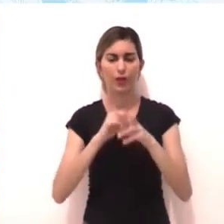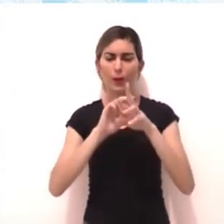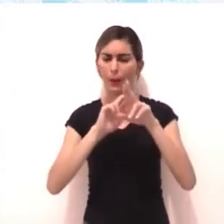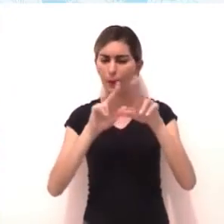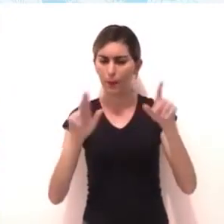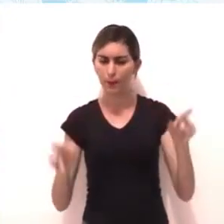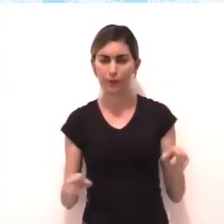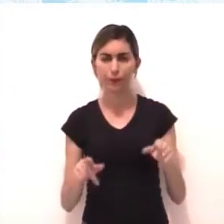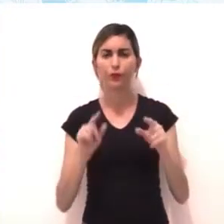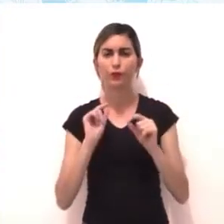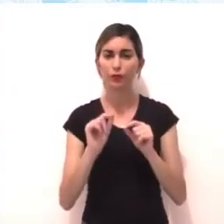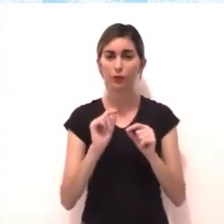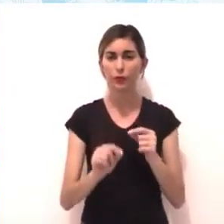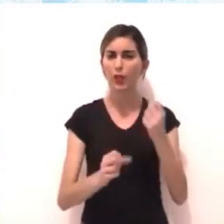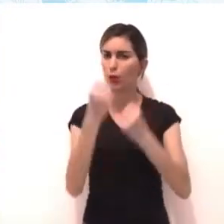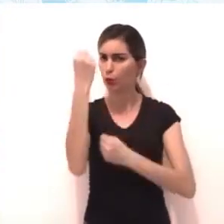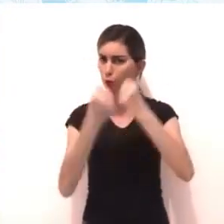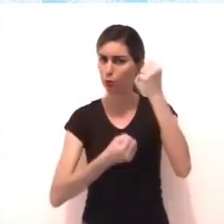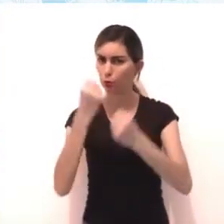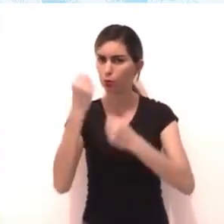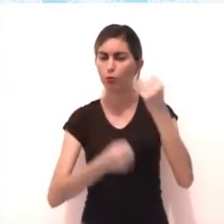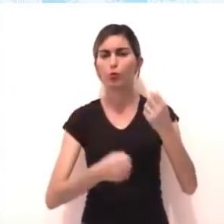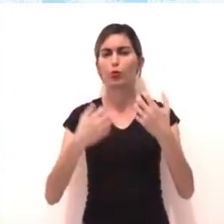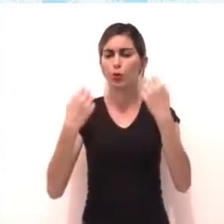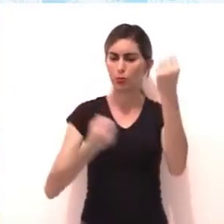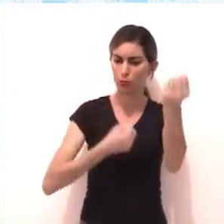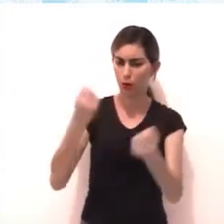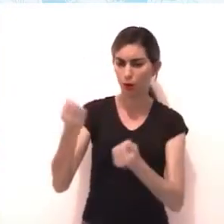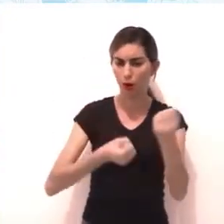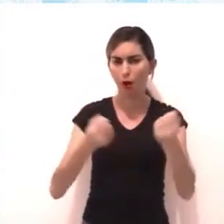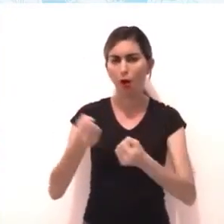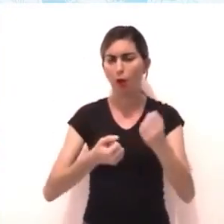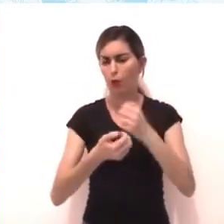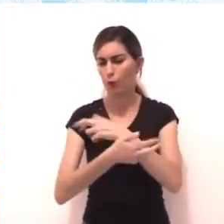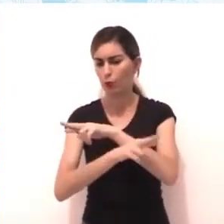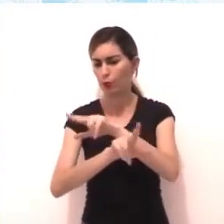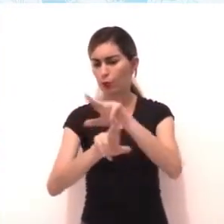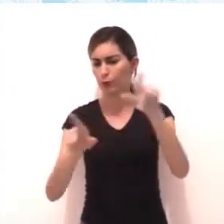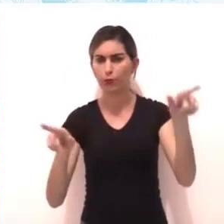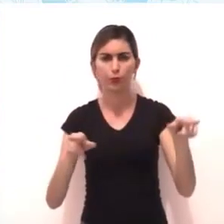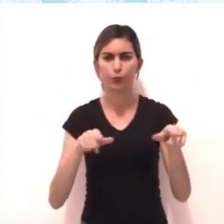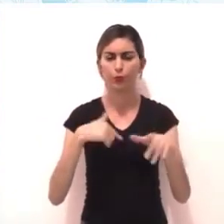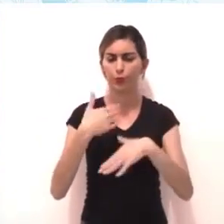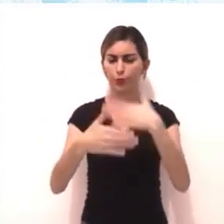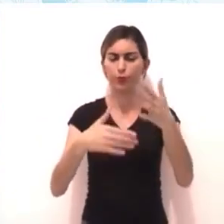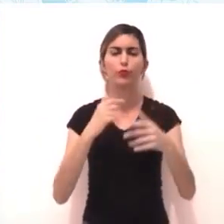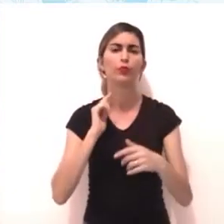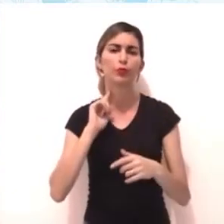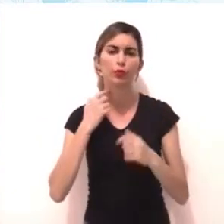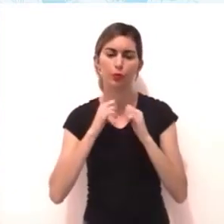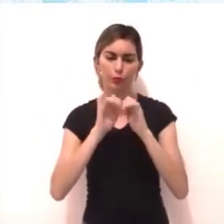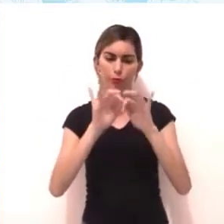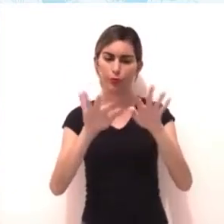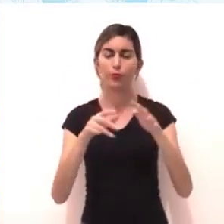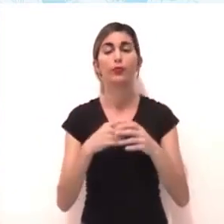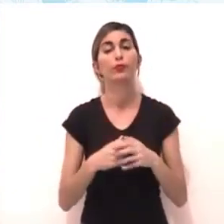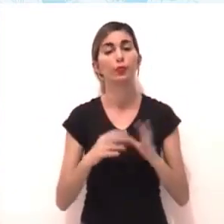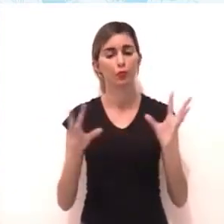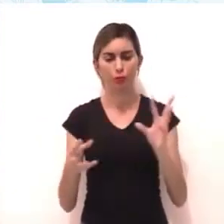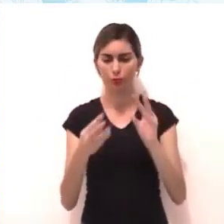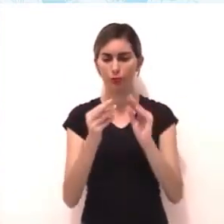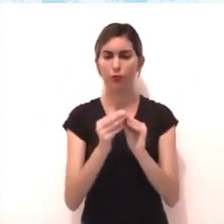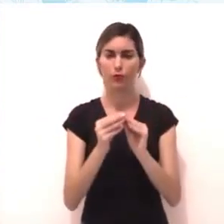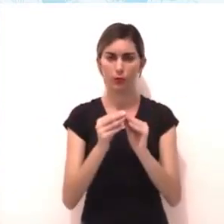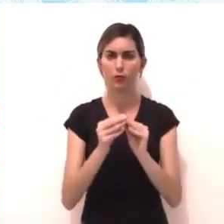fontes antropogênicas são indústrias, veículos e outros processos de combustão. Então, juntando